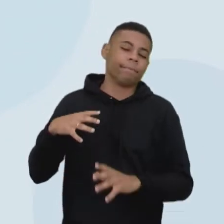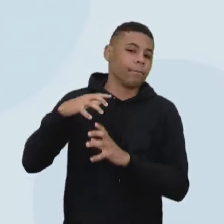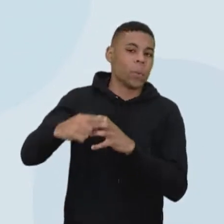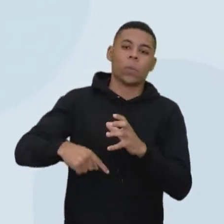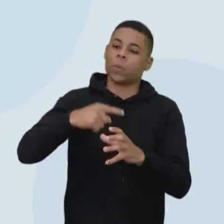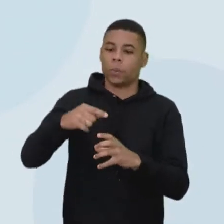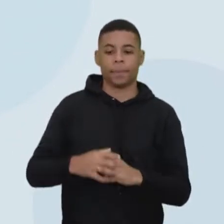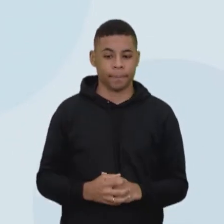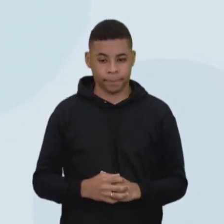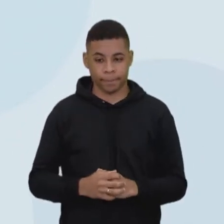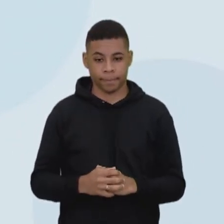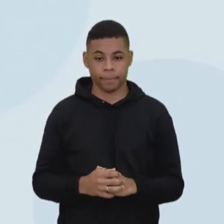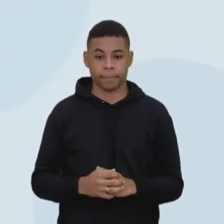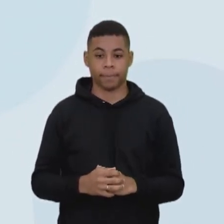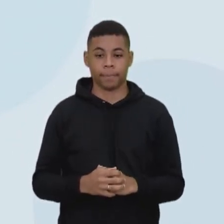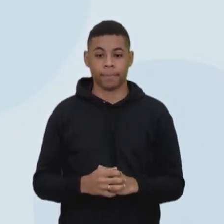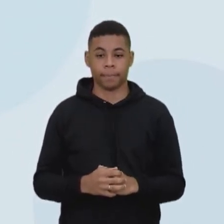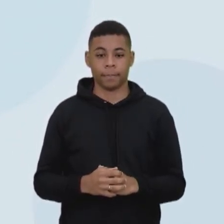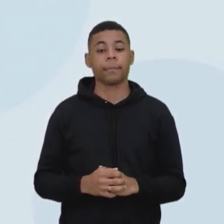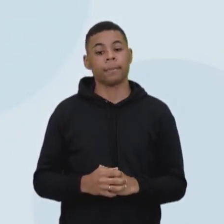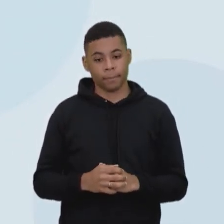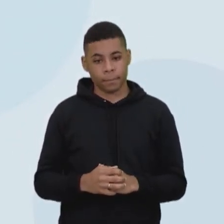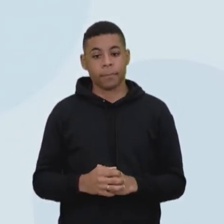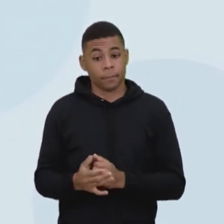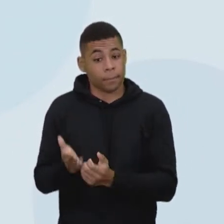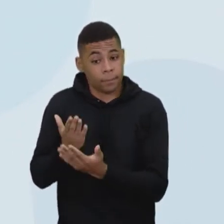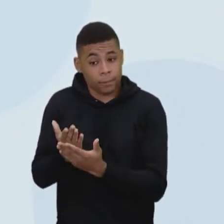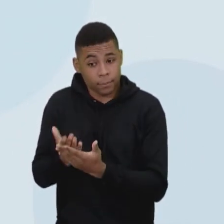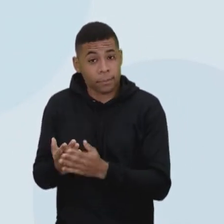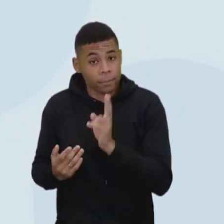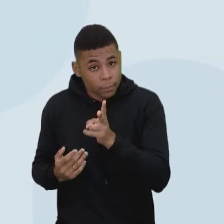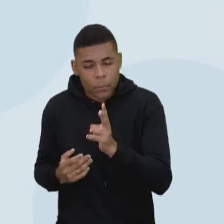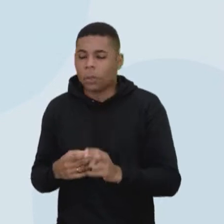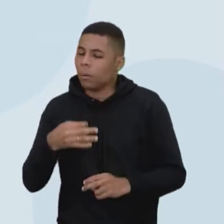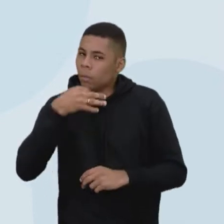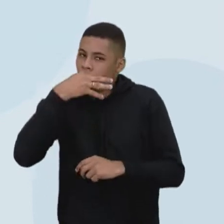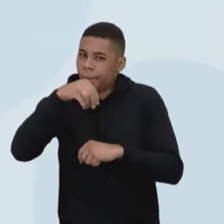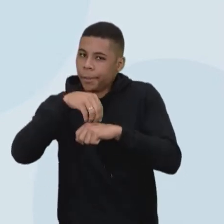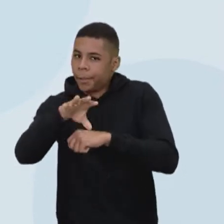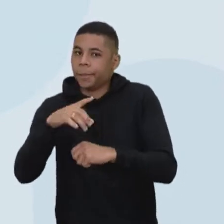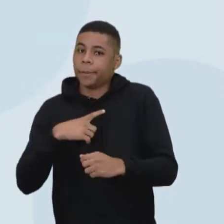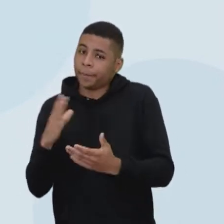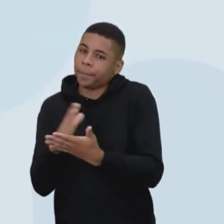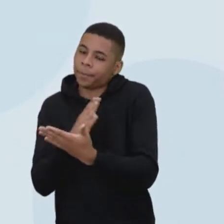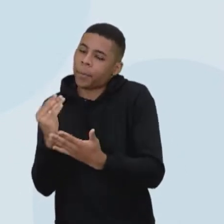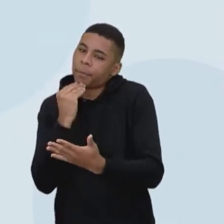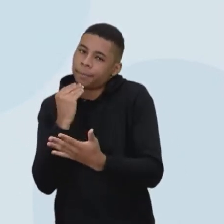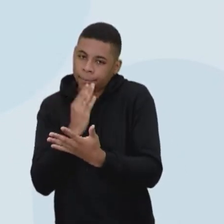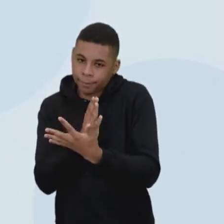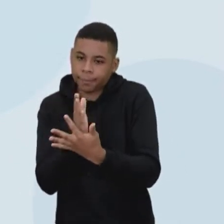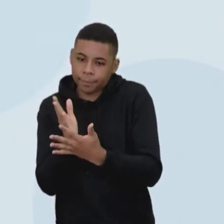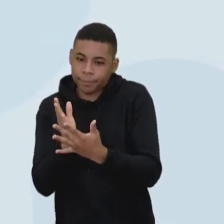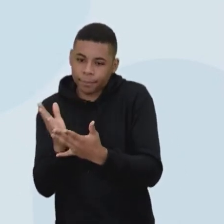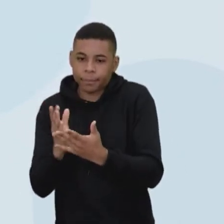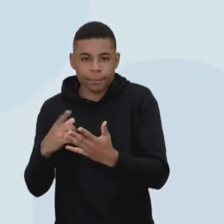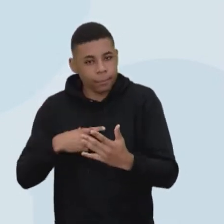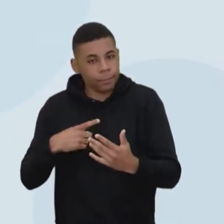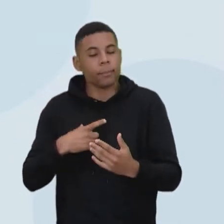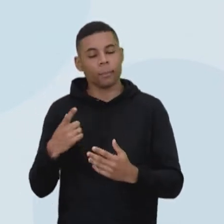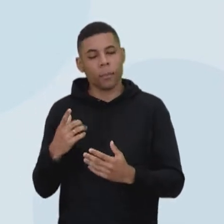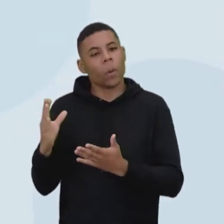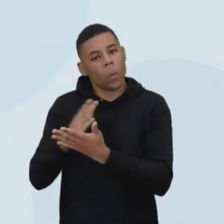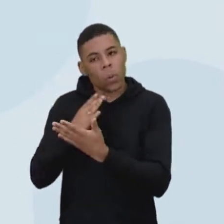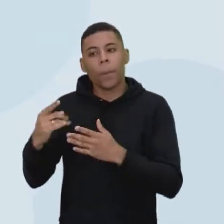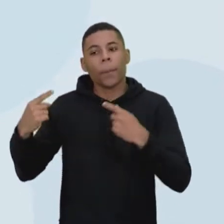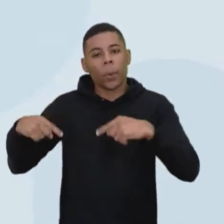mundo. Consequentemente, por meio desses estudos, sugerem-se algumas possibilidades de políticas